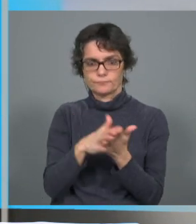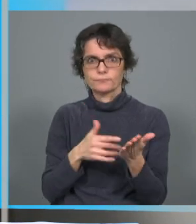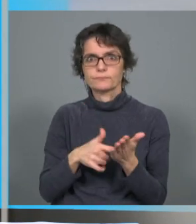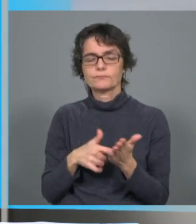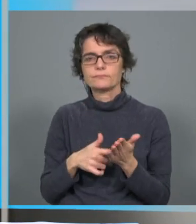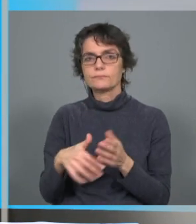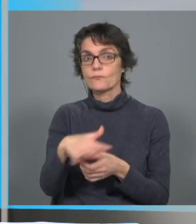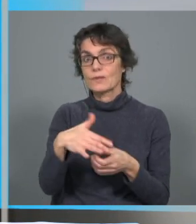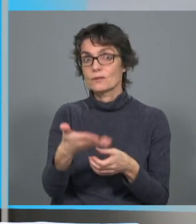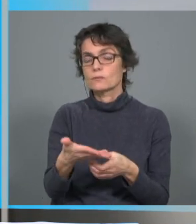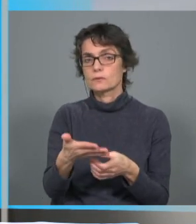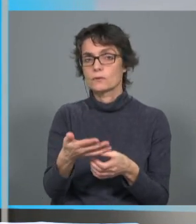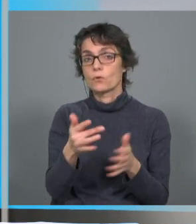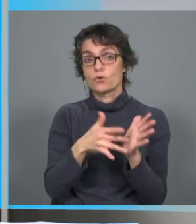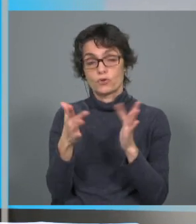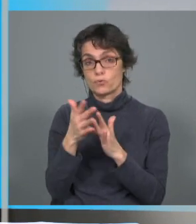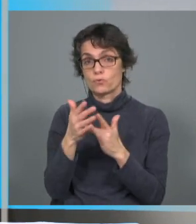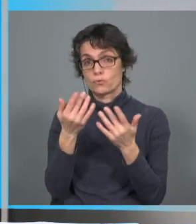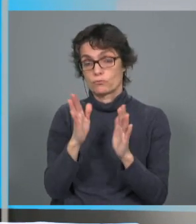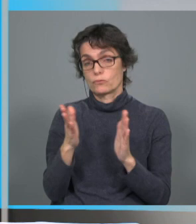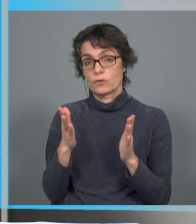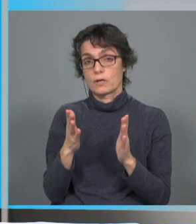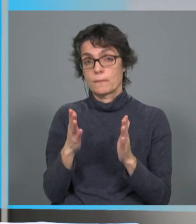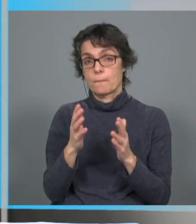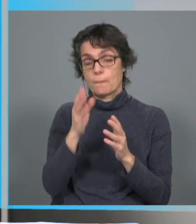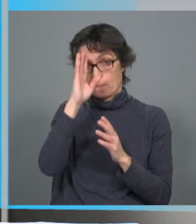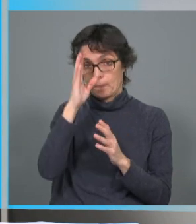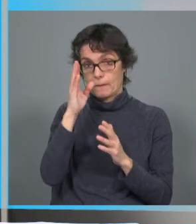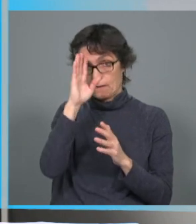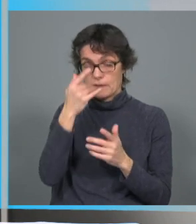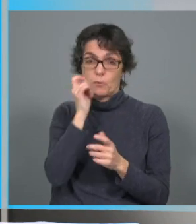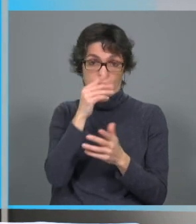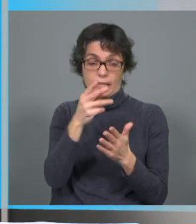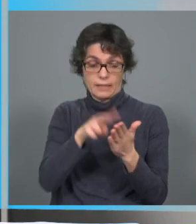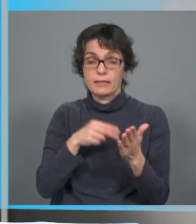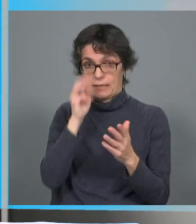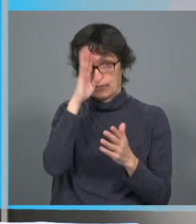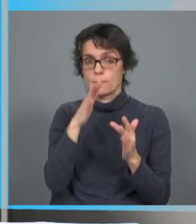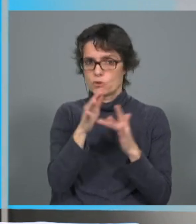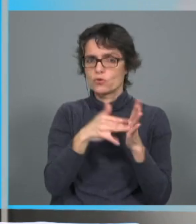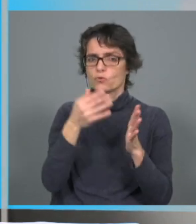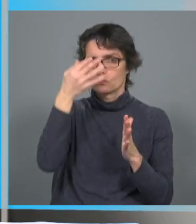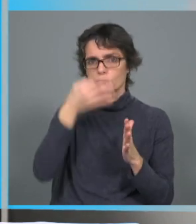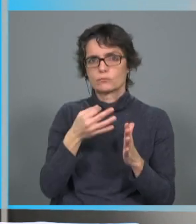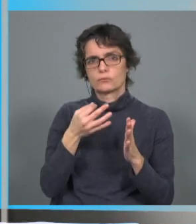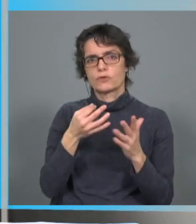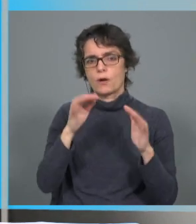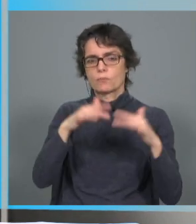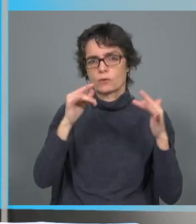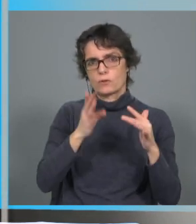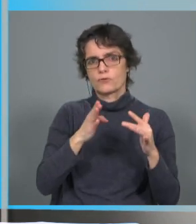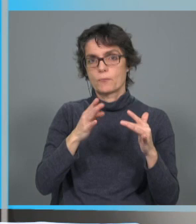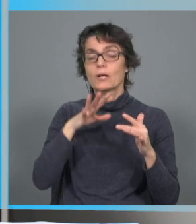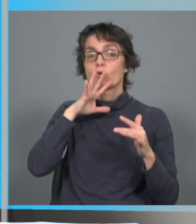Jesus já é, quem lê o Evangelho de São João já sabe perfeitamente que Jesus é o Senhor, já fez o seu primeiro milagre, agora